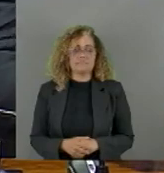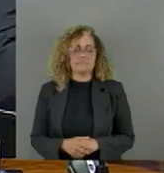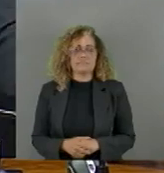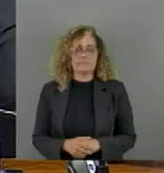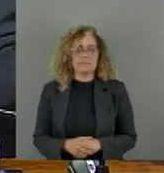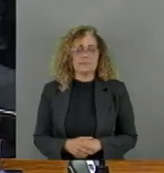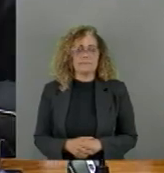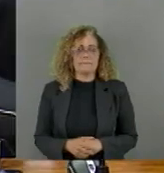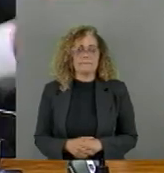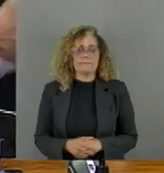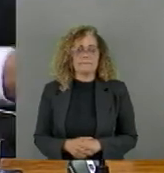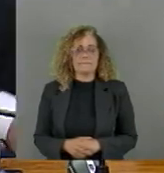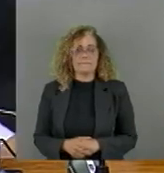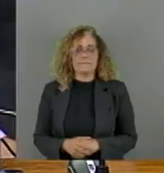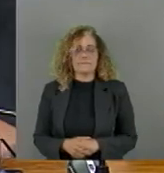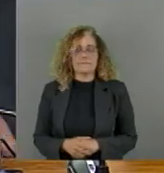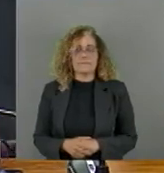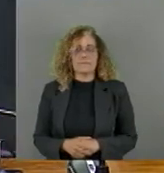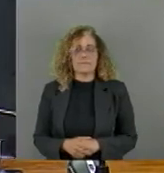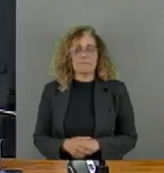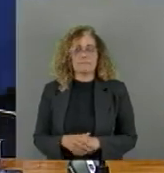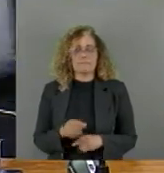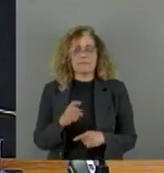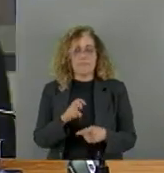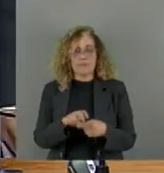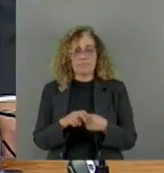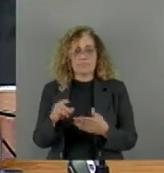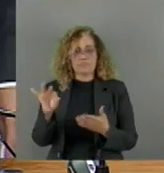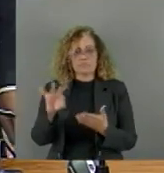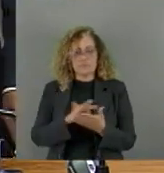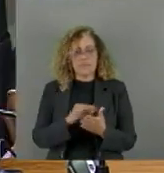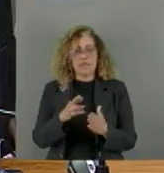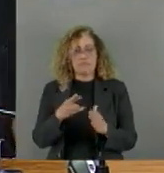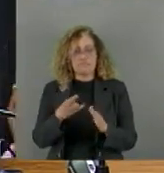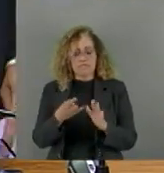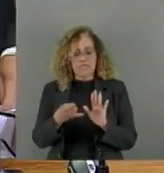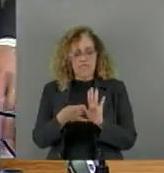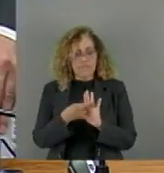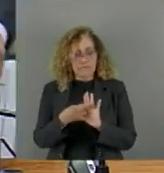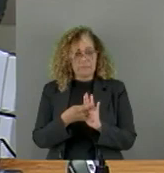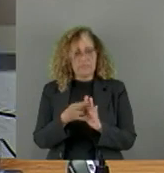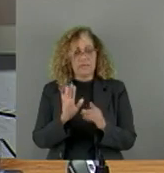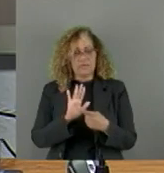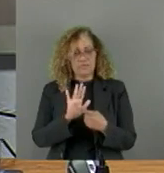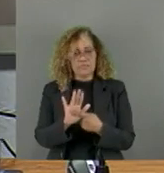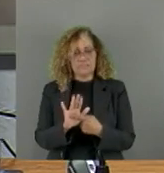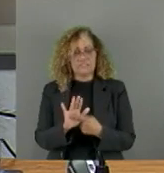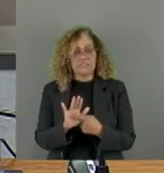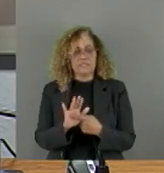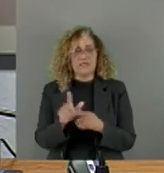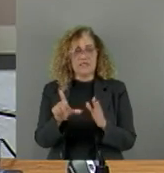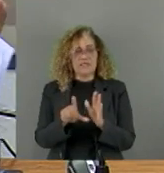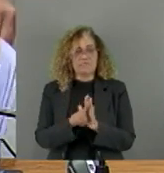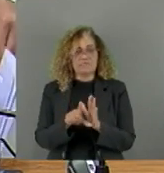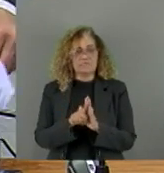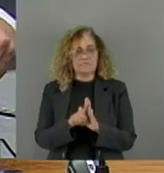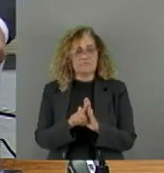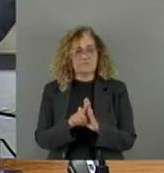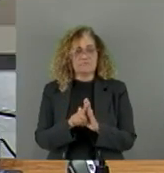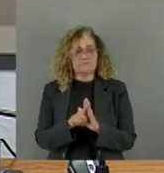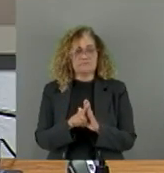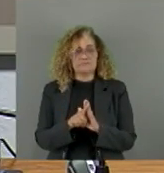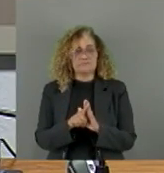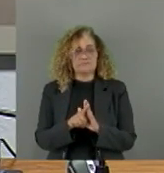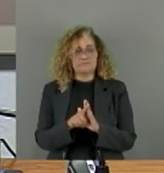Subscrevo. Subscrevo aqui o requerimento apresentado, além da nossa pauta,